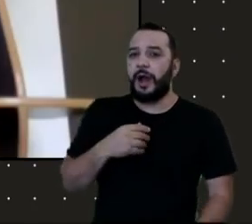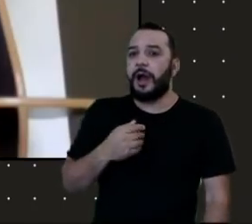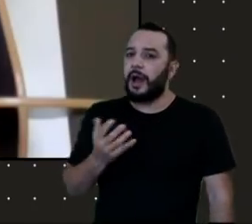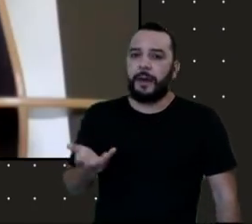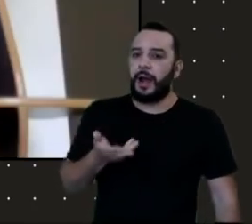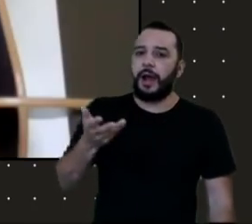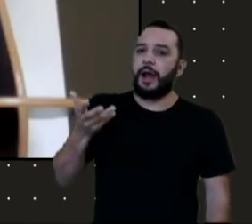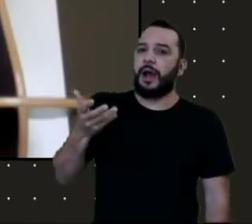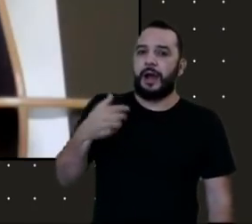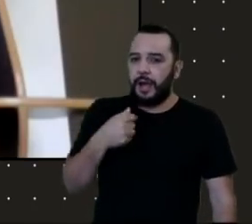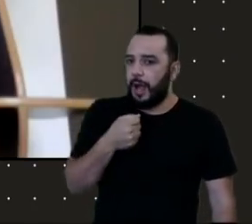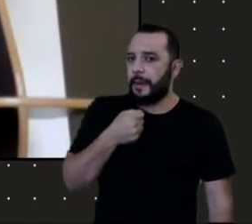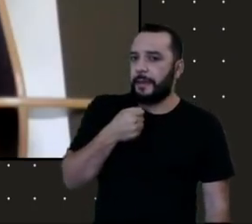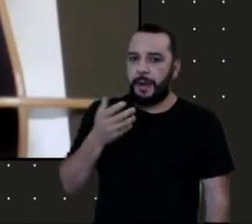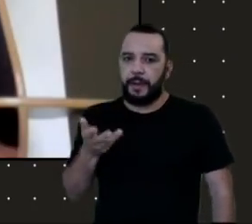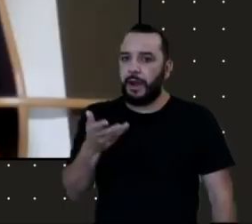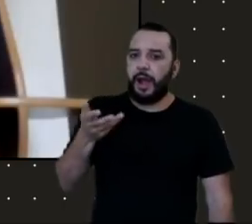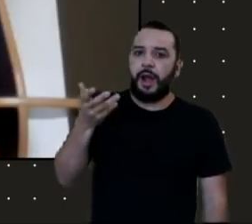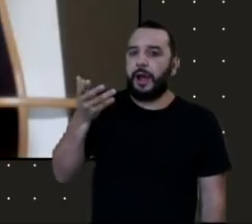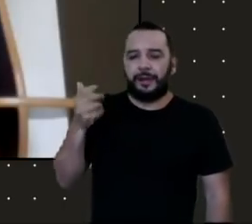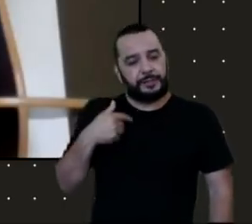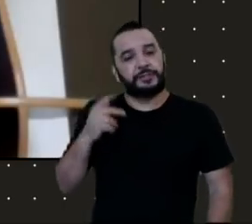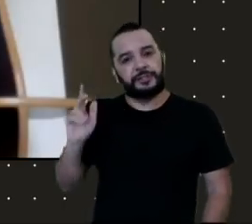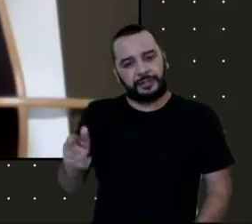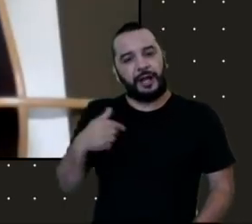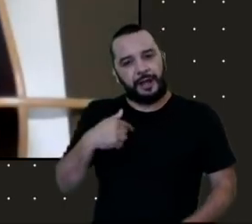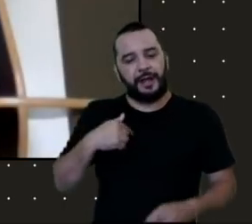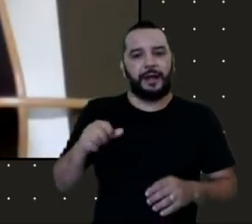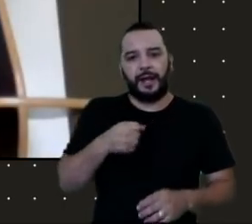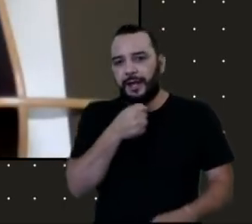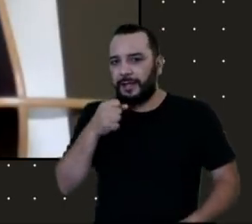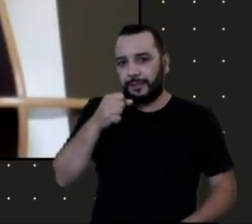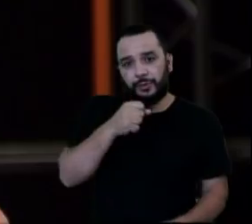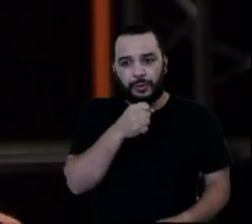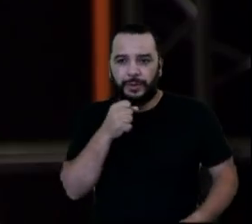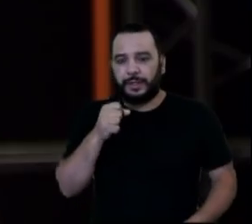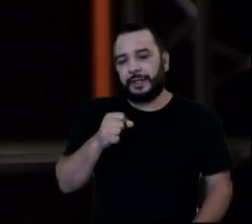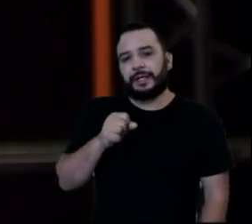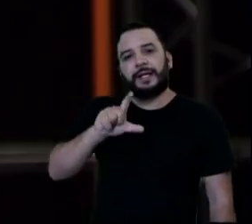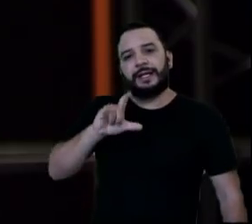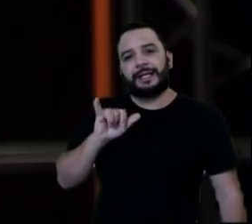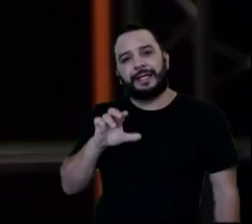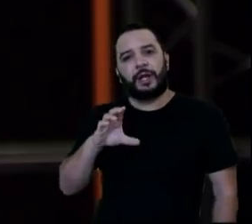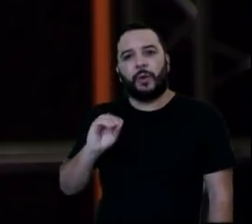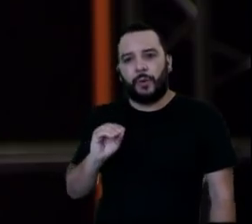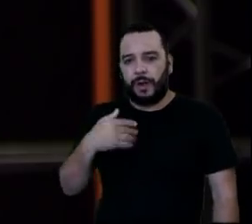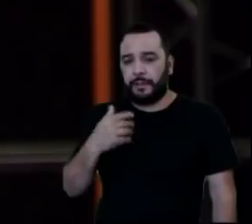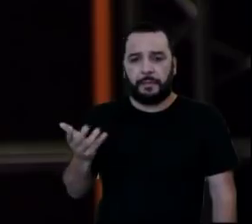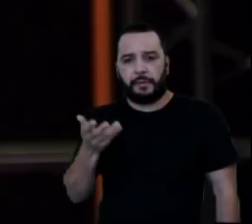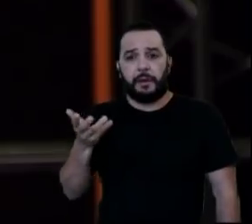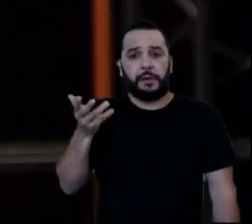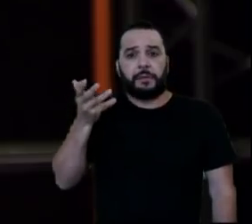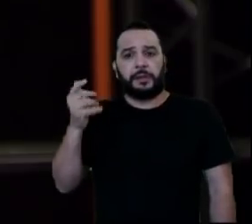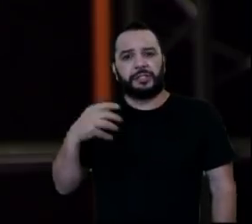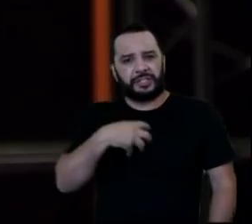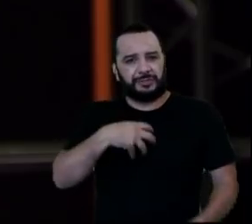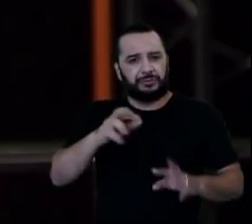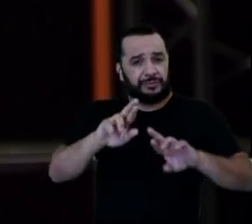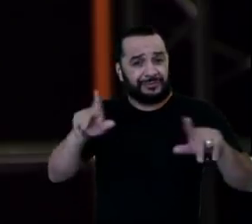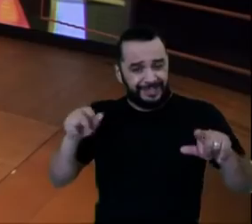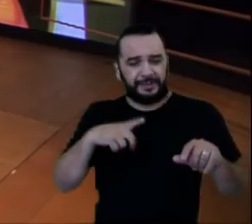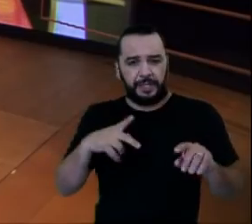aulas por dia. Então, a gente tinha 3 aulas por dia de sapatear. Depois tinha jazz, né? A Ruth Rachou. Depois eu